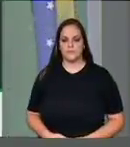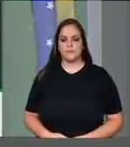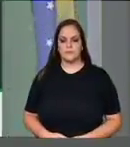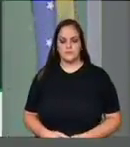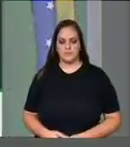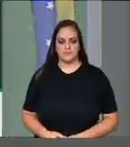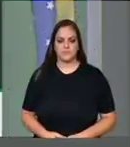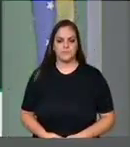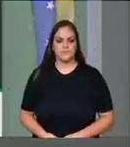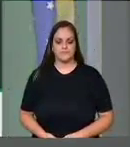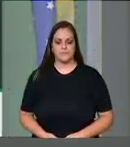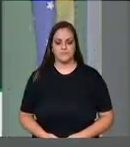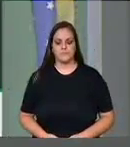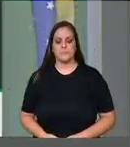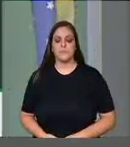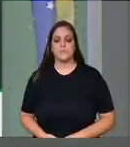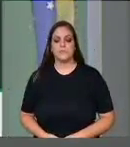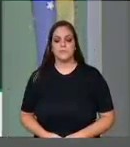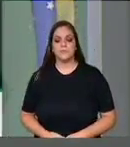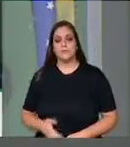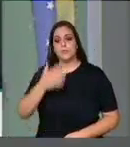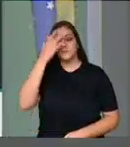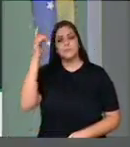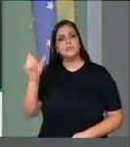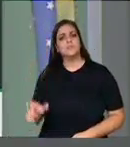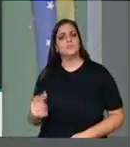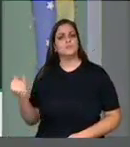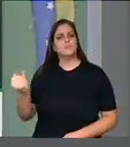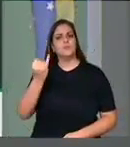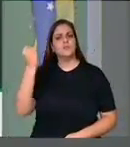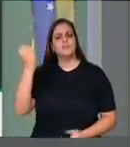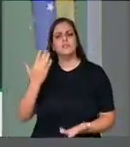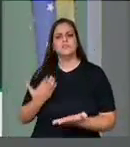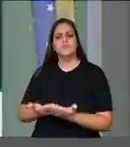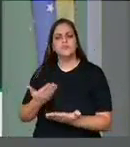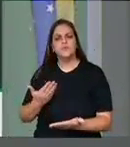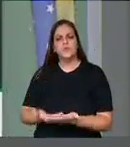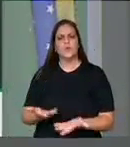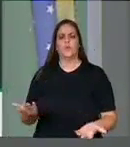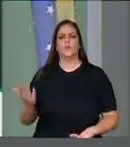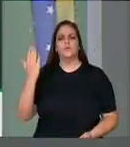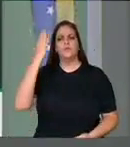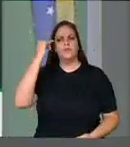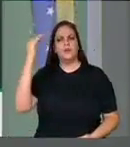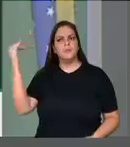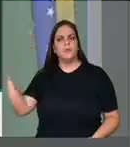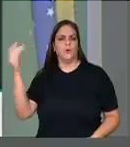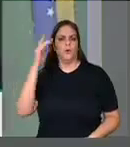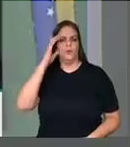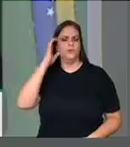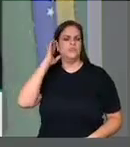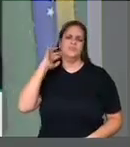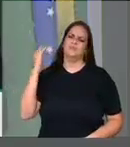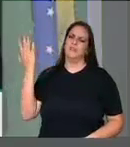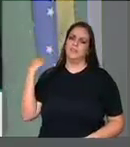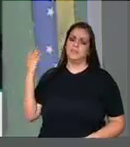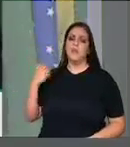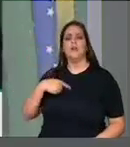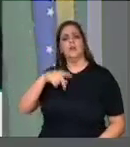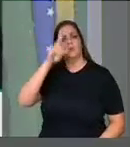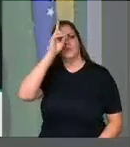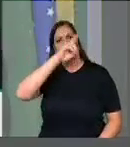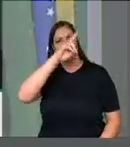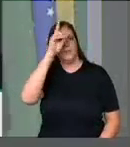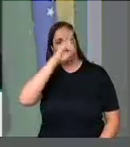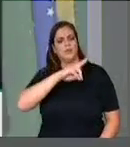foi assessor parlamentar aqui desta casa, é um homem estudioso. Ele veio de uma geração que me recorda